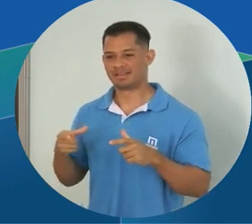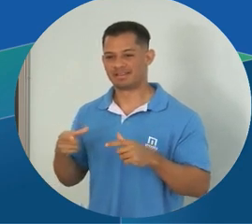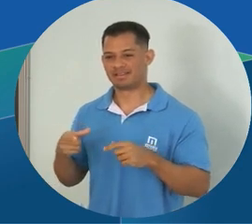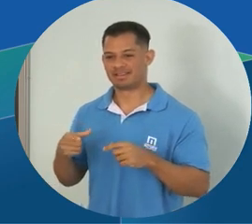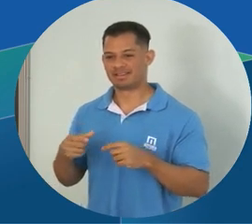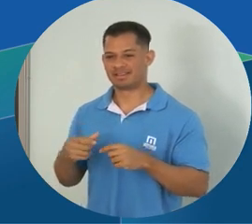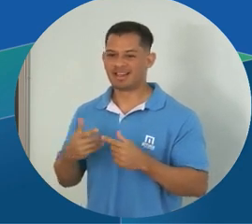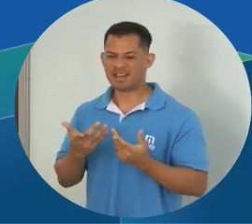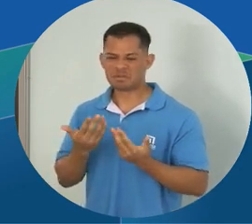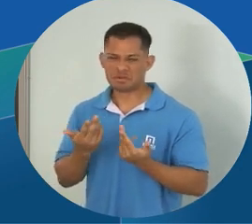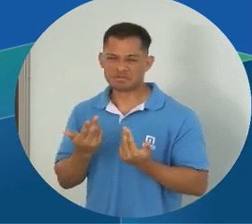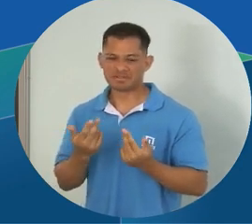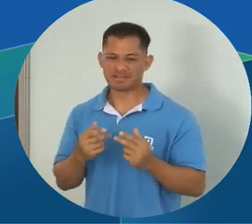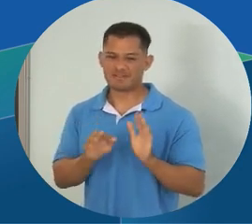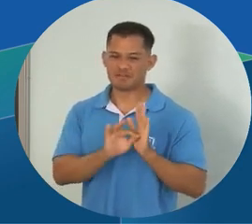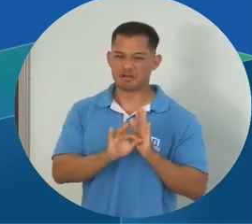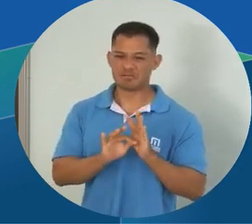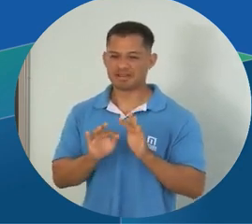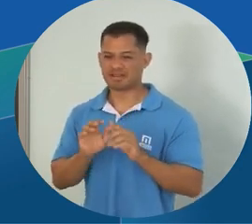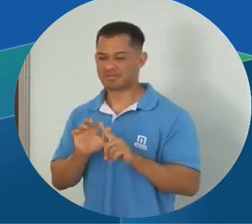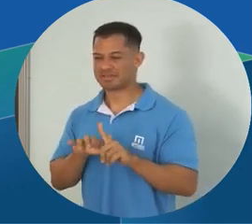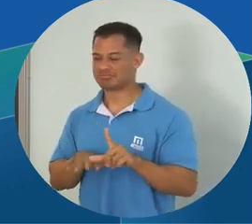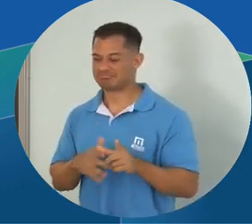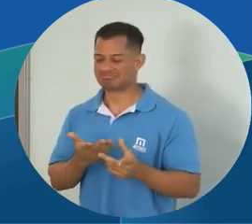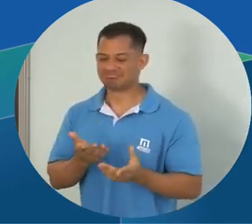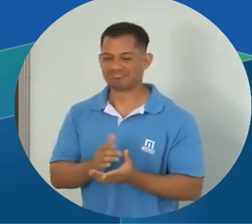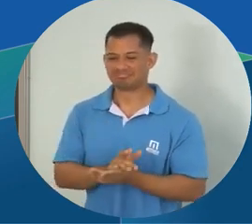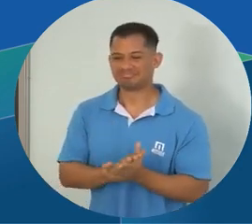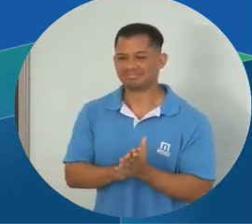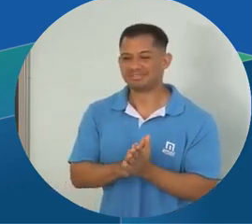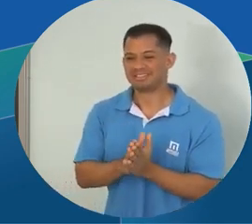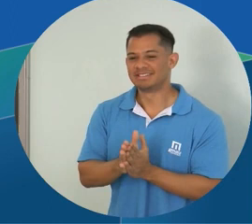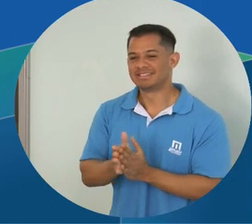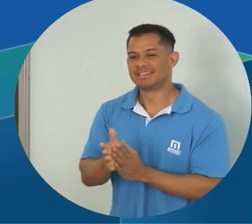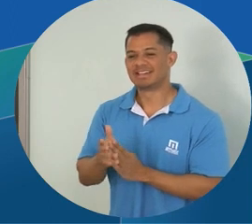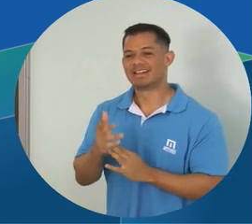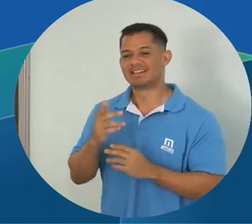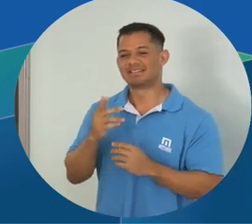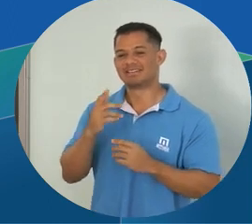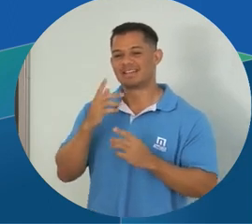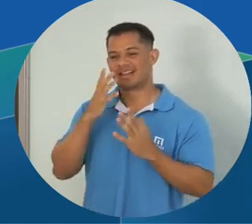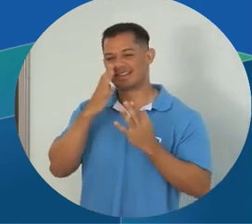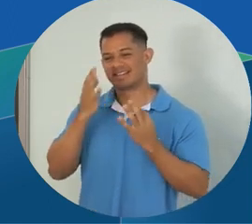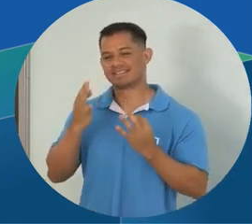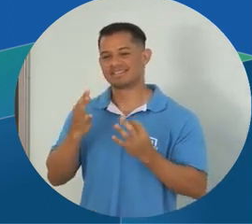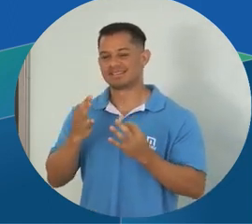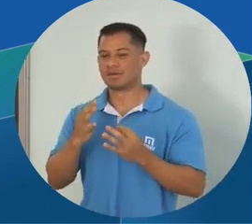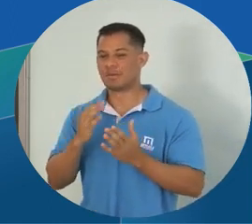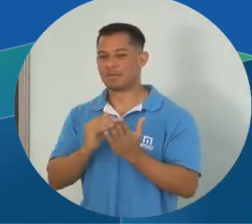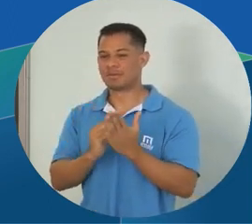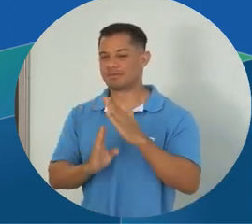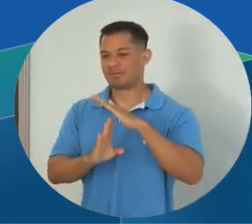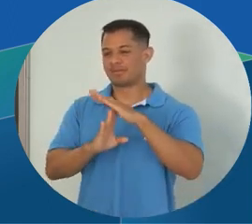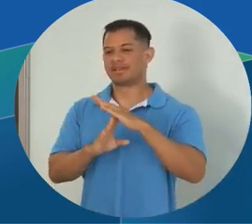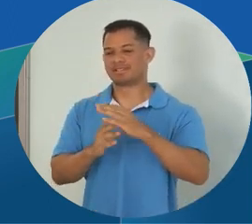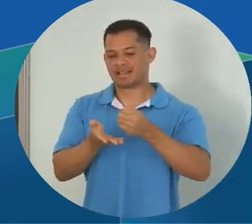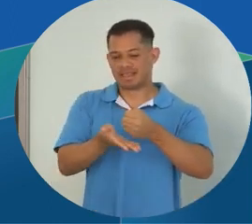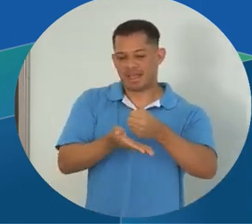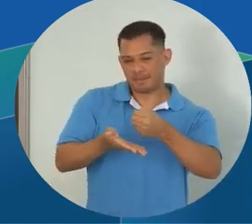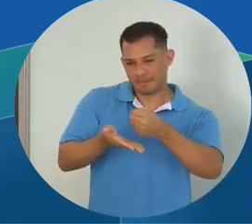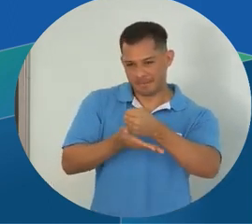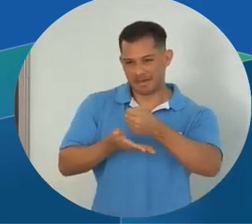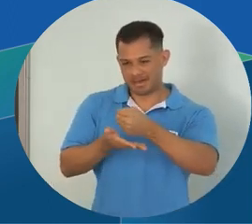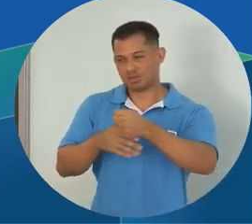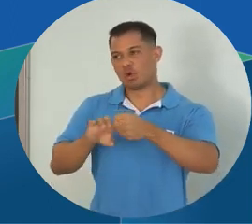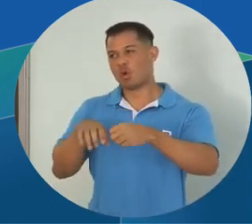tensão aqui, ou igual, do que a tensão máxima que está atuando, tanto na base, na estrutura de concreto